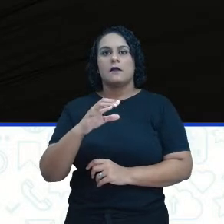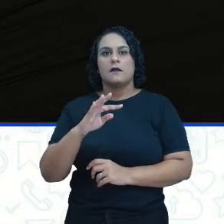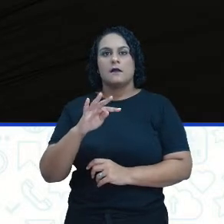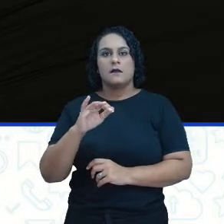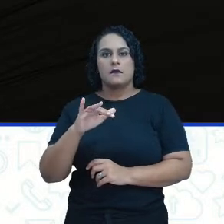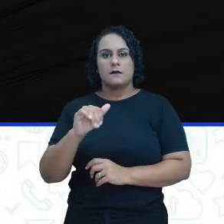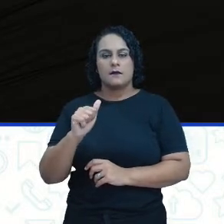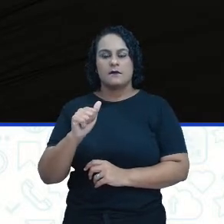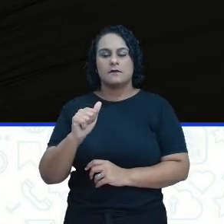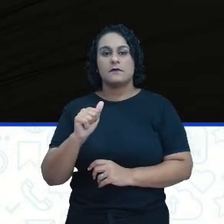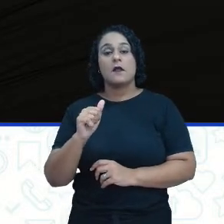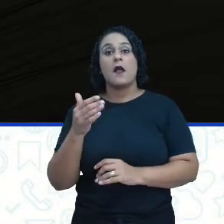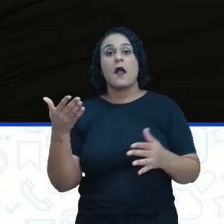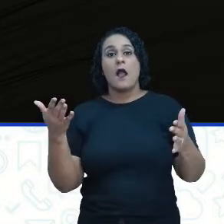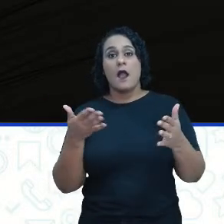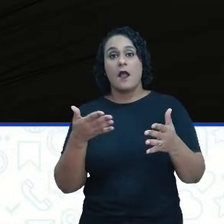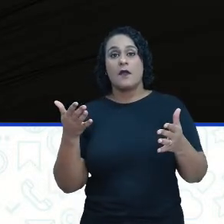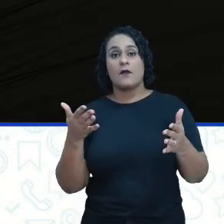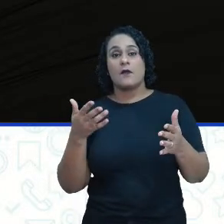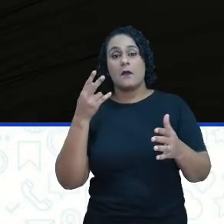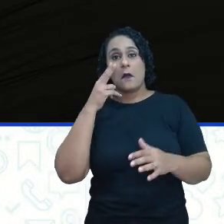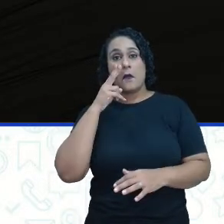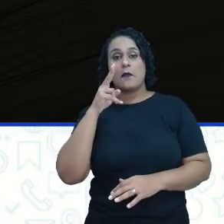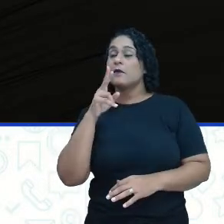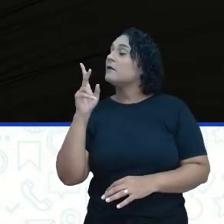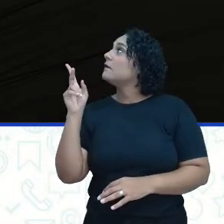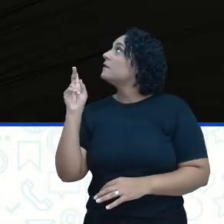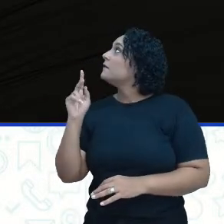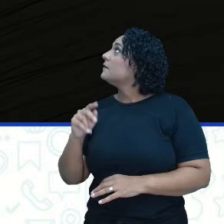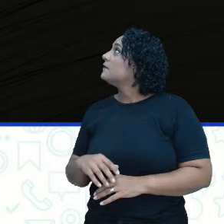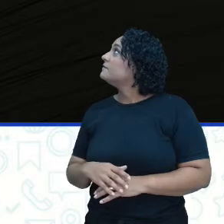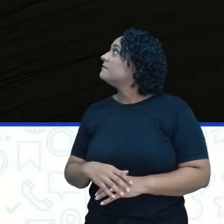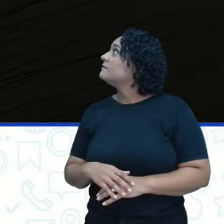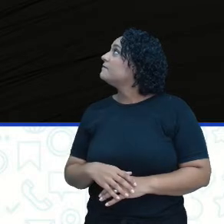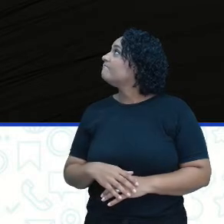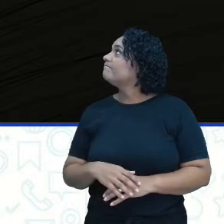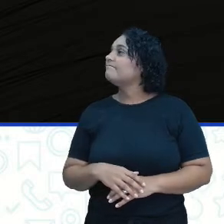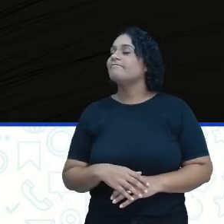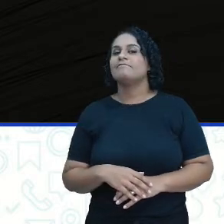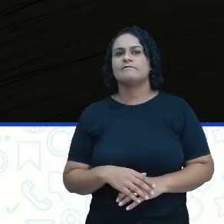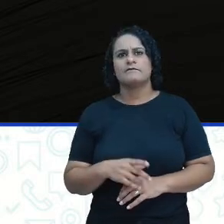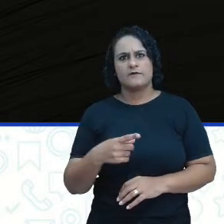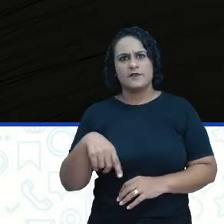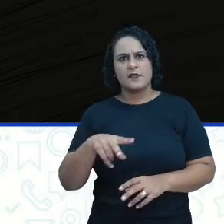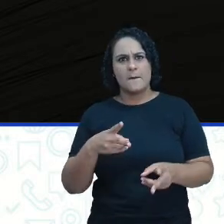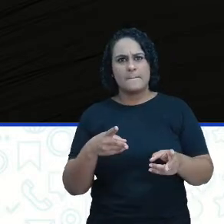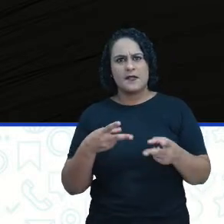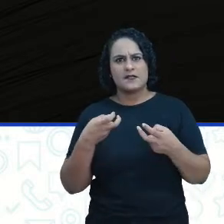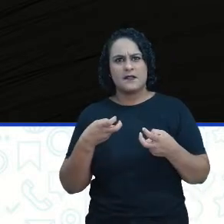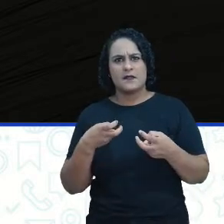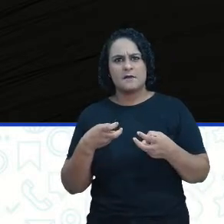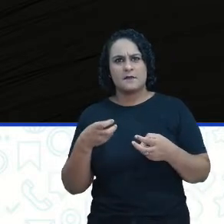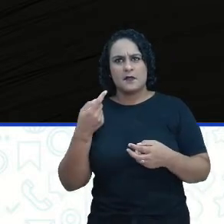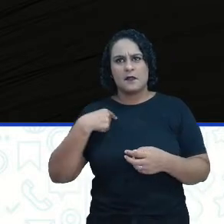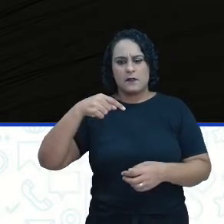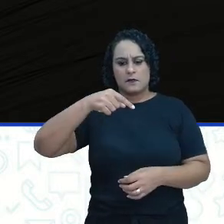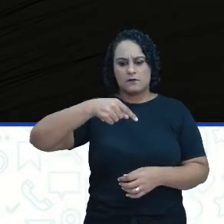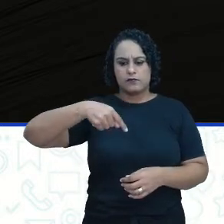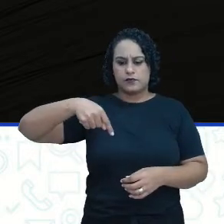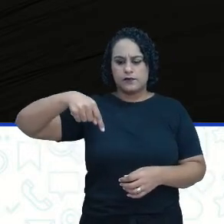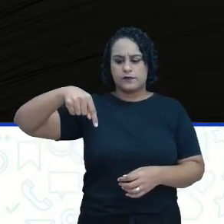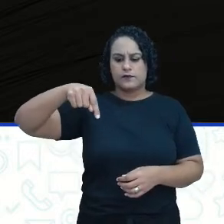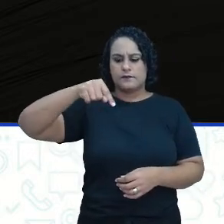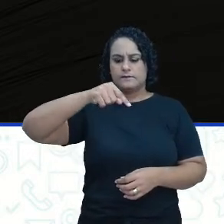Terra. Agora, vista do espaço. Olha como nossa Via Láctea é. Vocês estão vendo aí que ela é bem